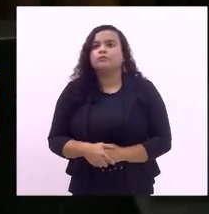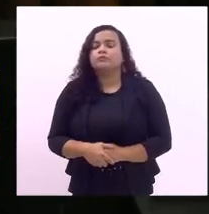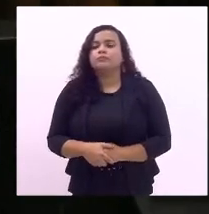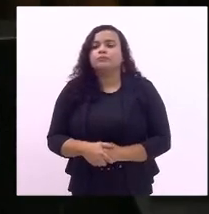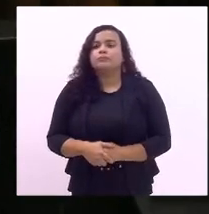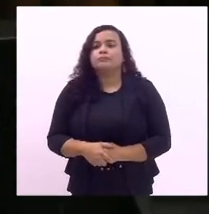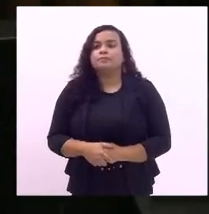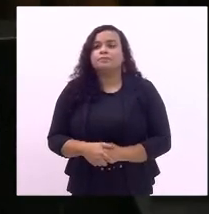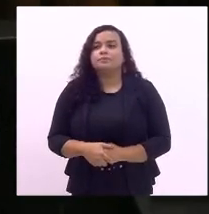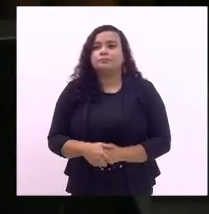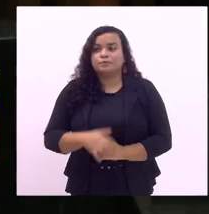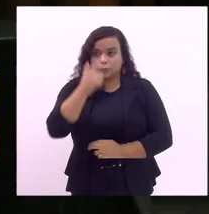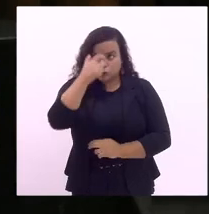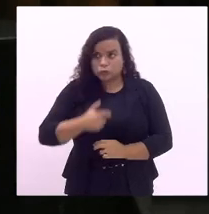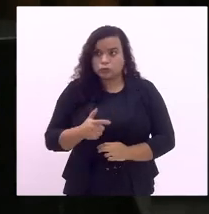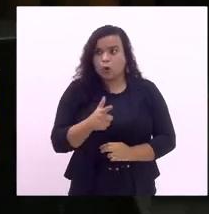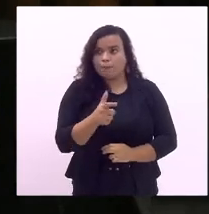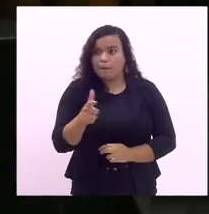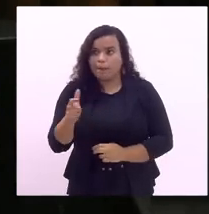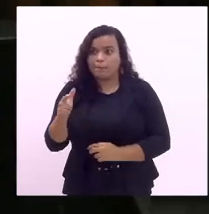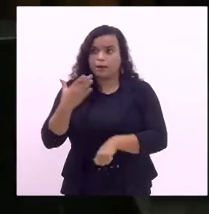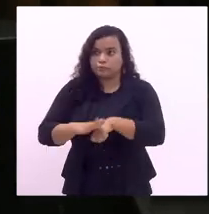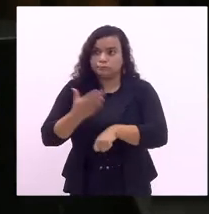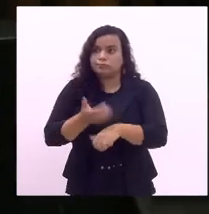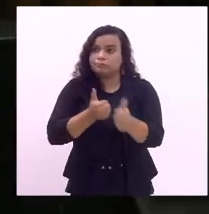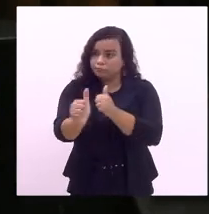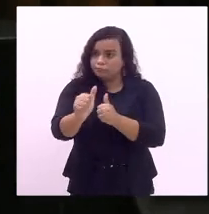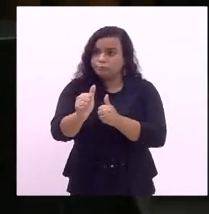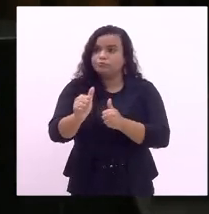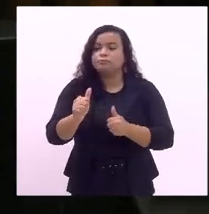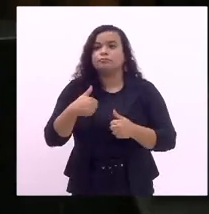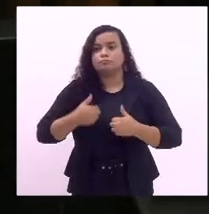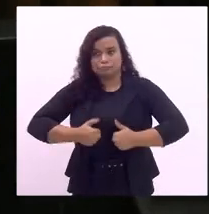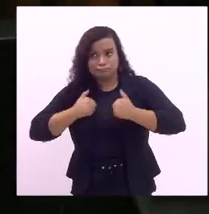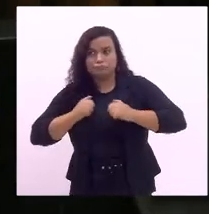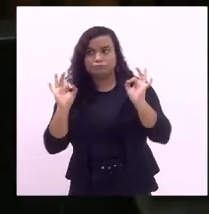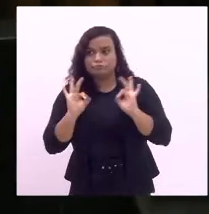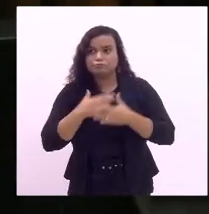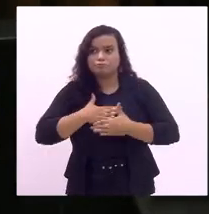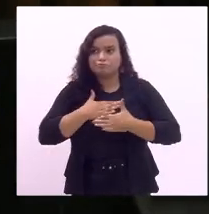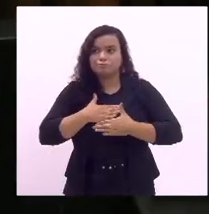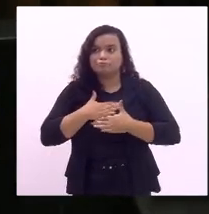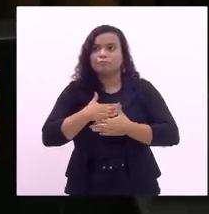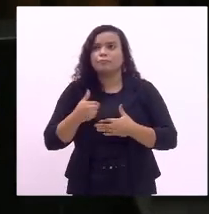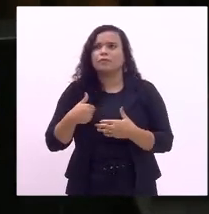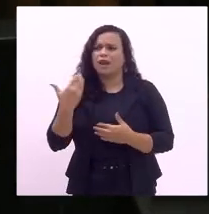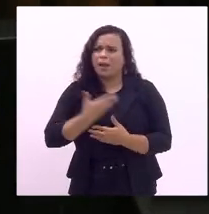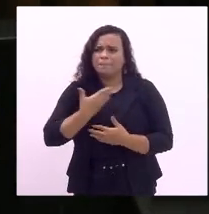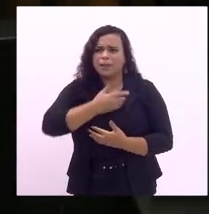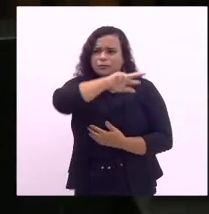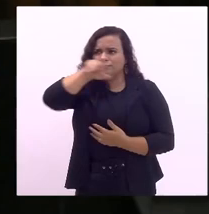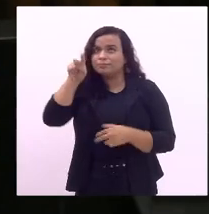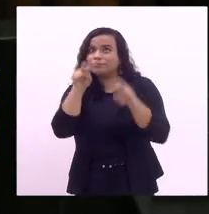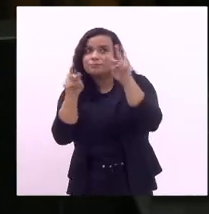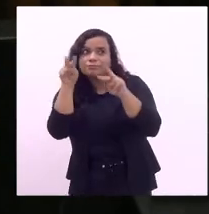Sou atirador desportivo com muito orgulho. Me dirijo aqui a muitos amigos que